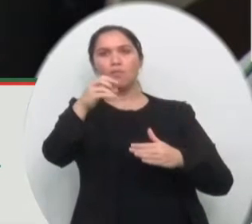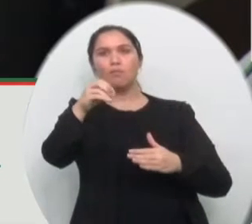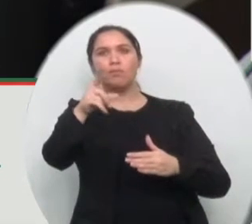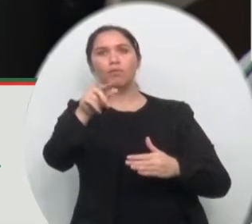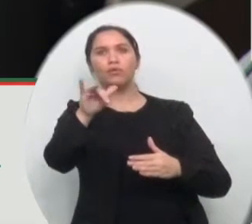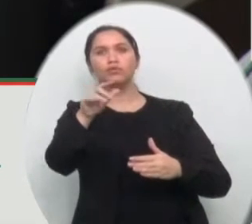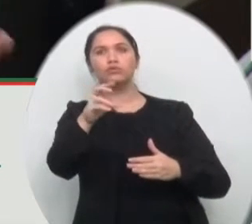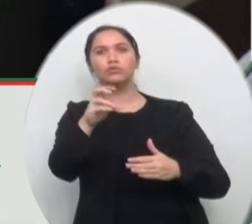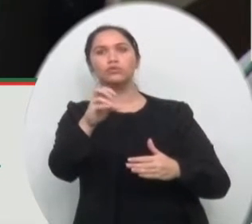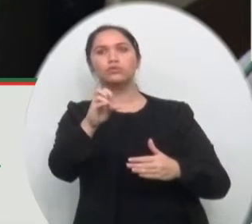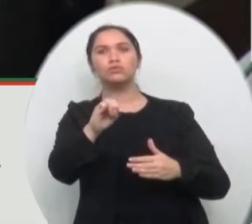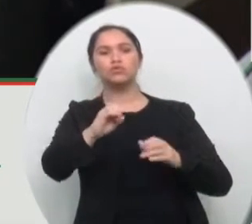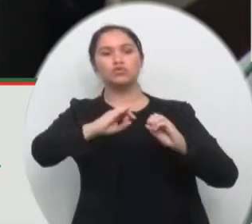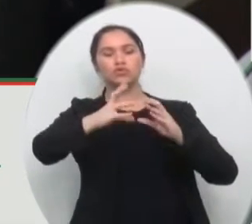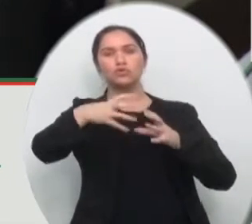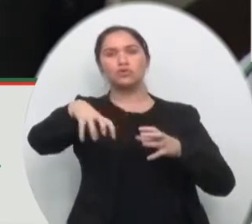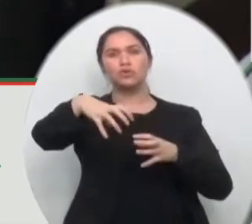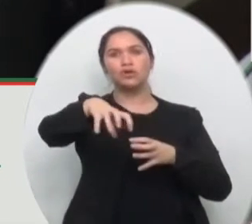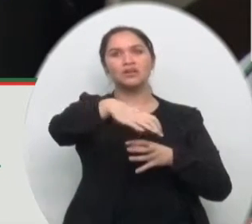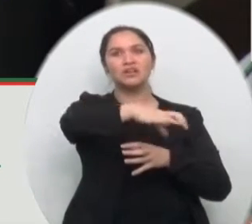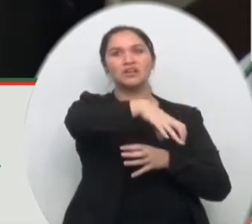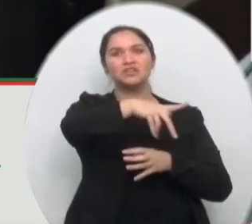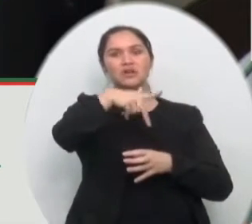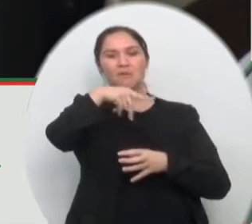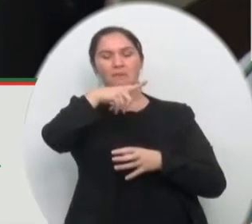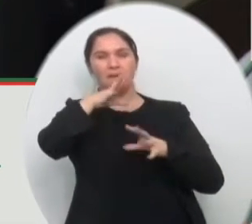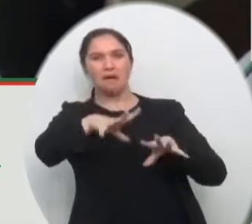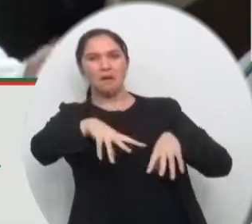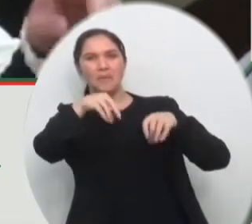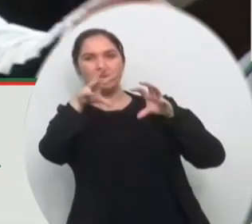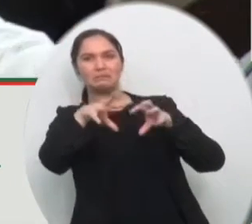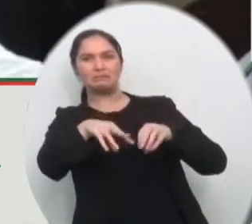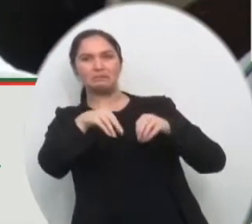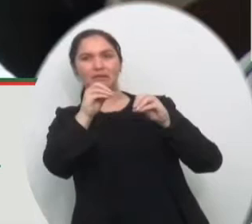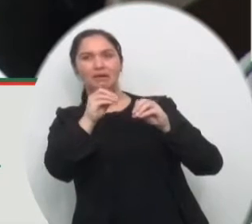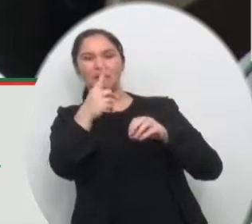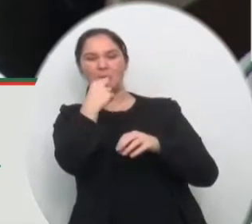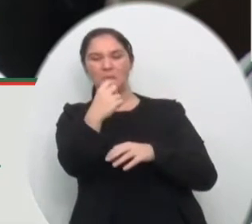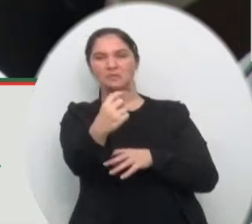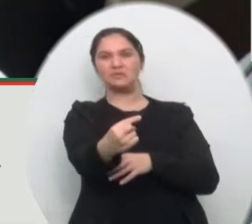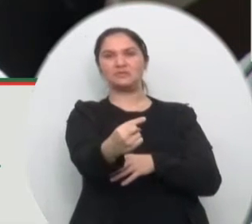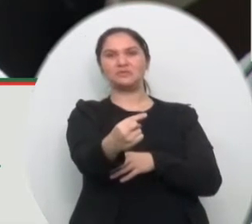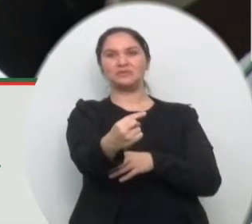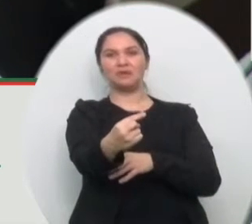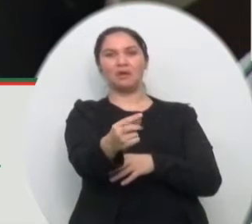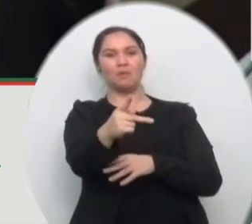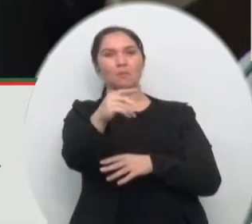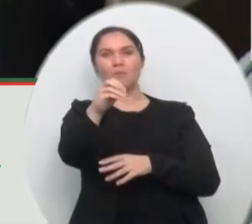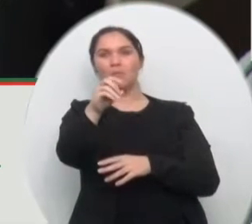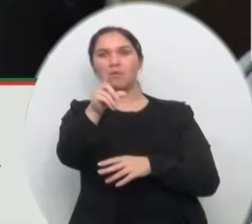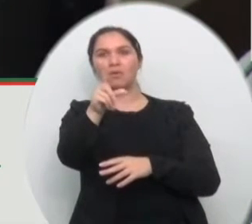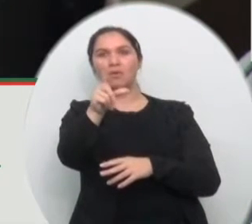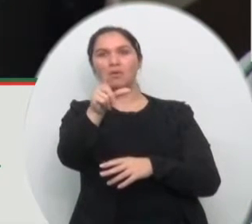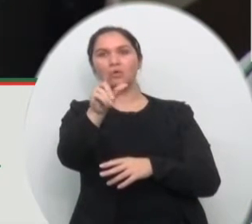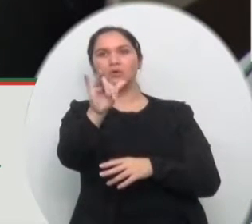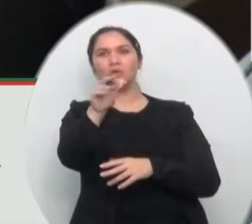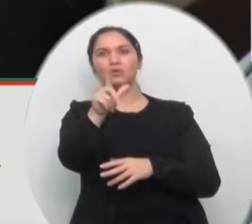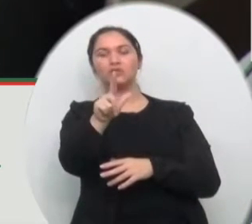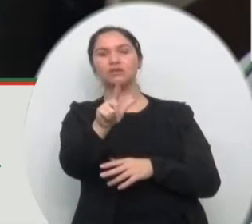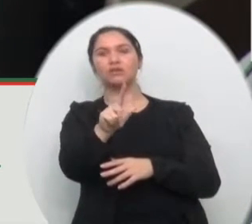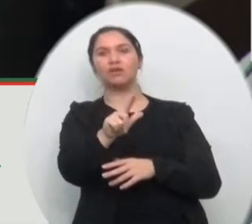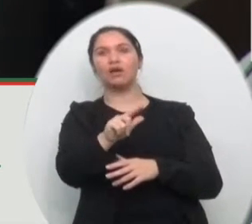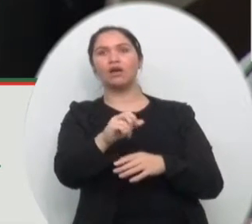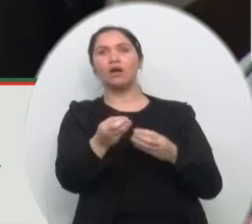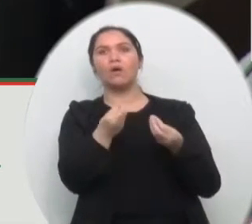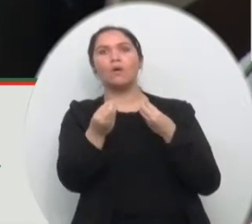toda a região, as nascentes, como foi colocado aqui. Mau cheiro, certo? E fica